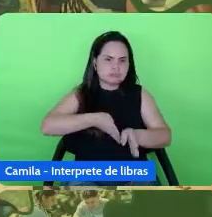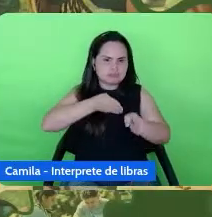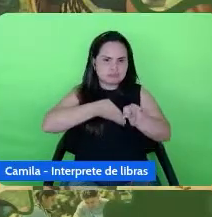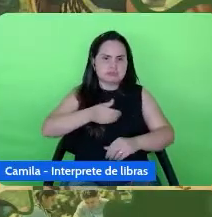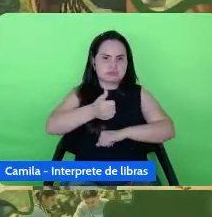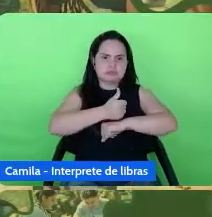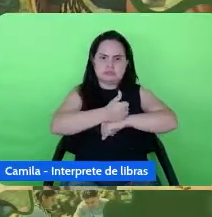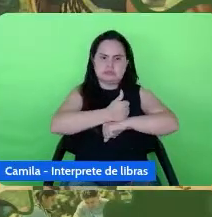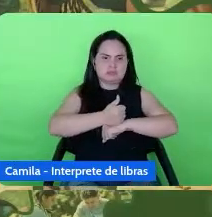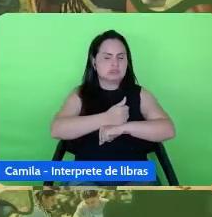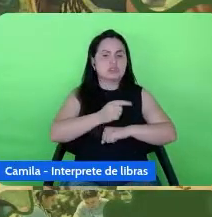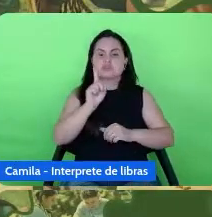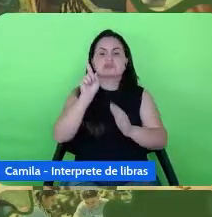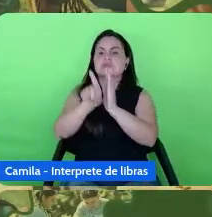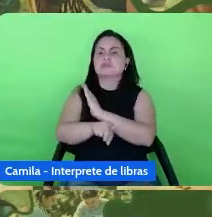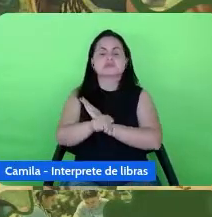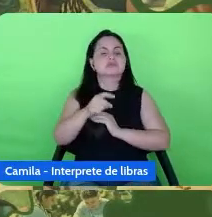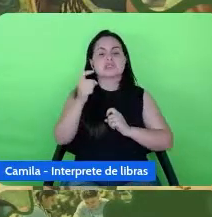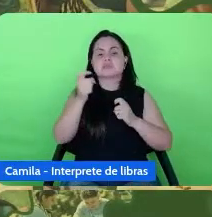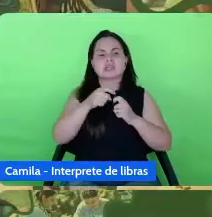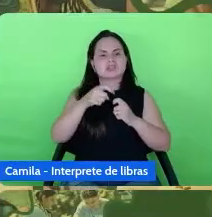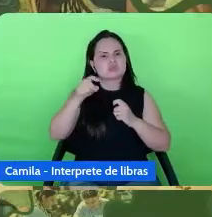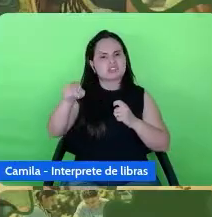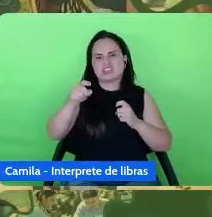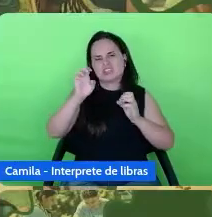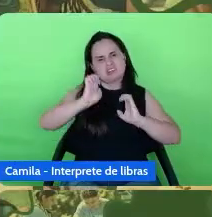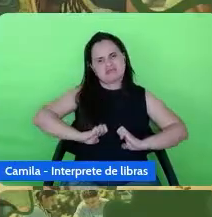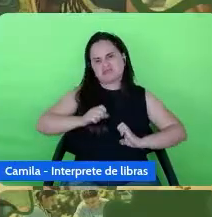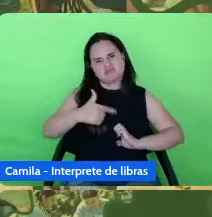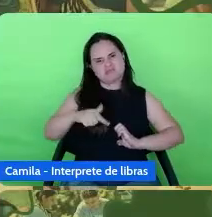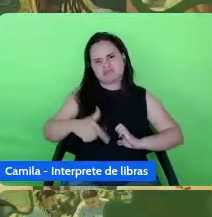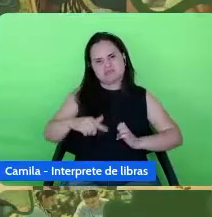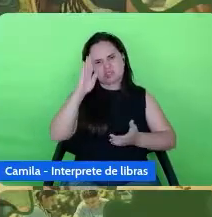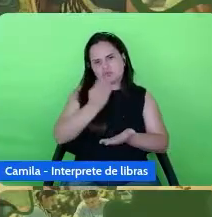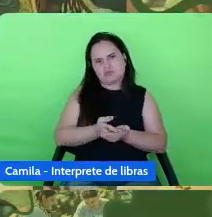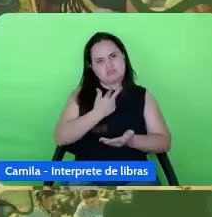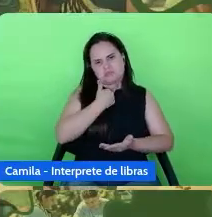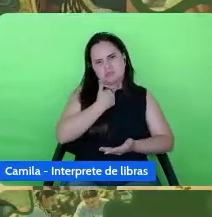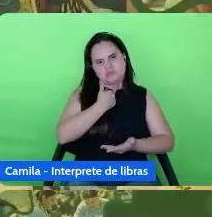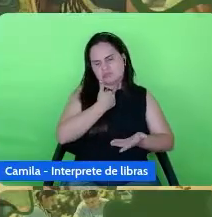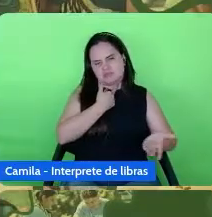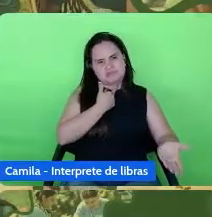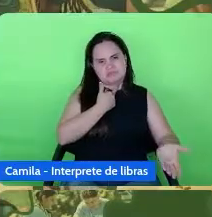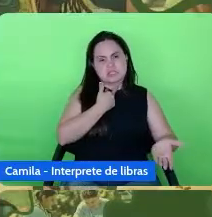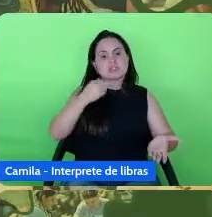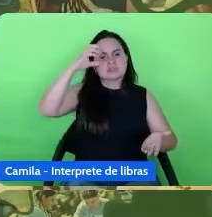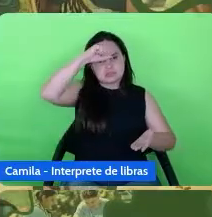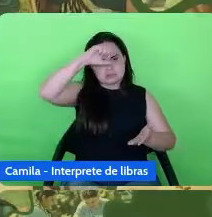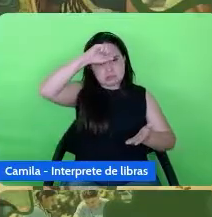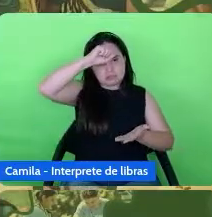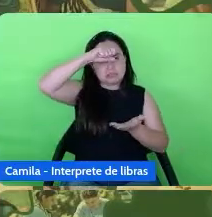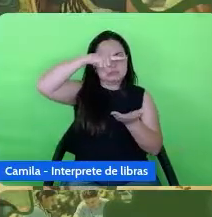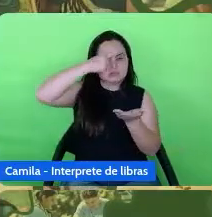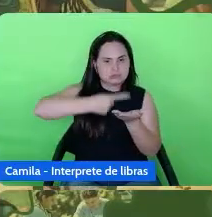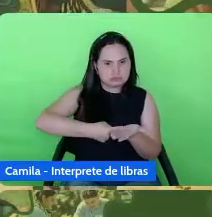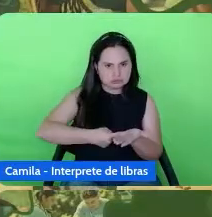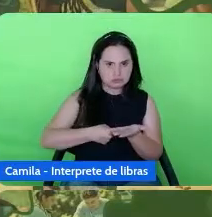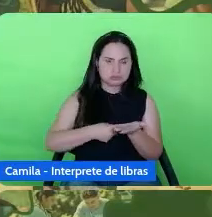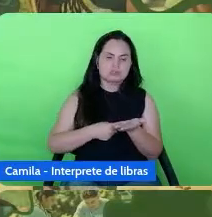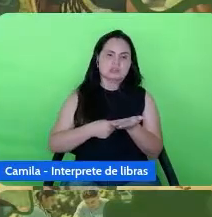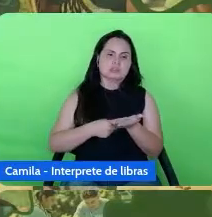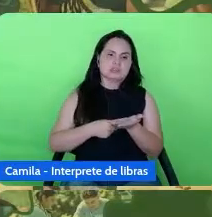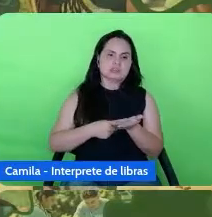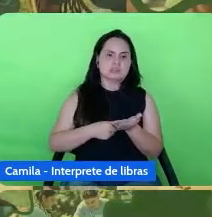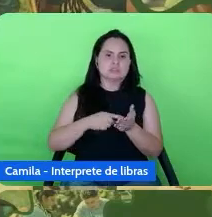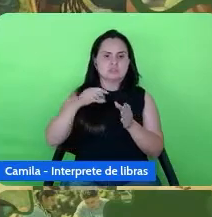vai consultar com um médico que é considerado antiético, não confiável. Então, a gente aprende a ter compromisso efetivo e real com as